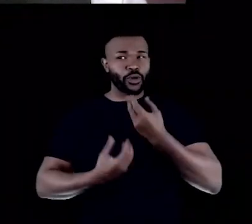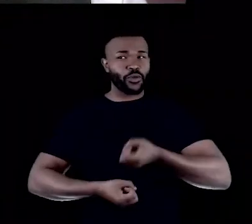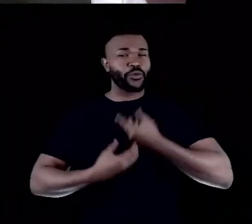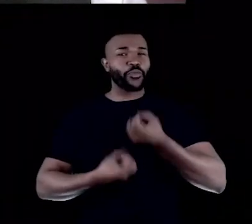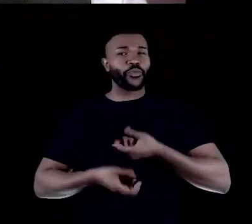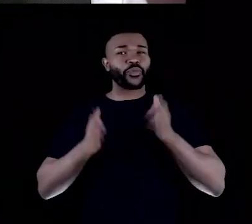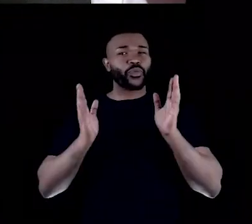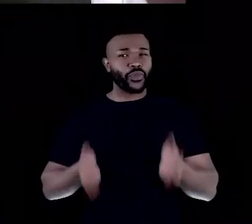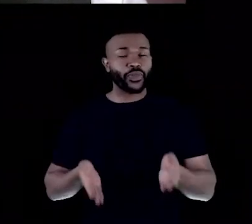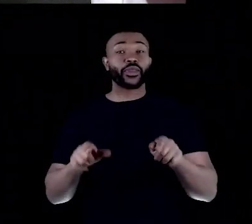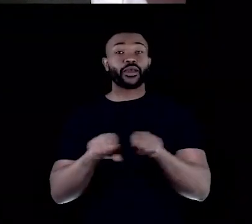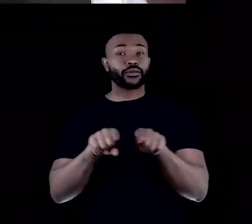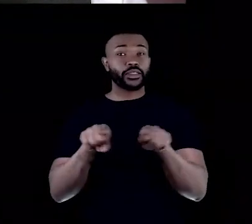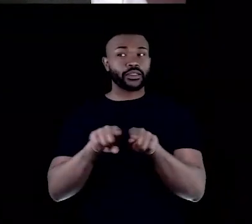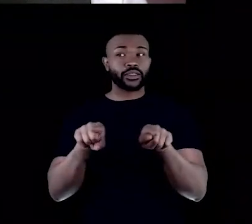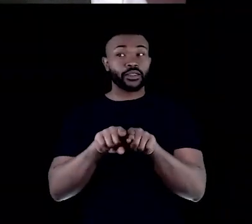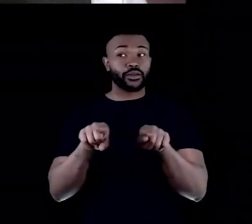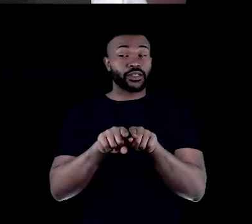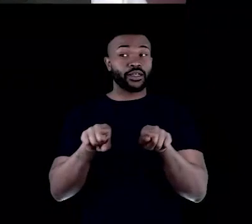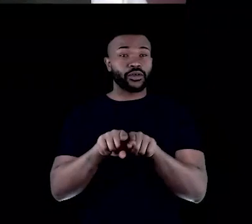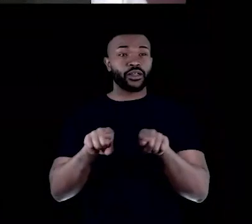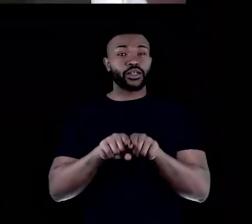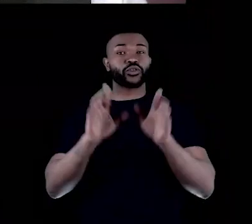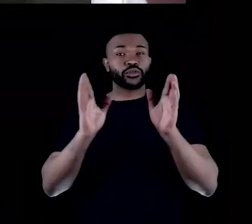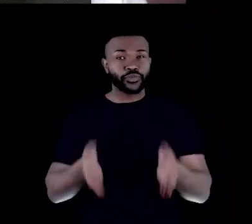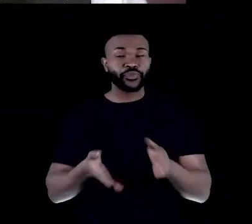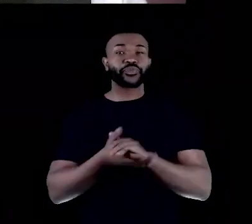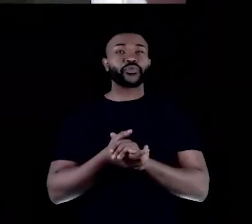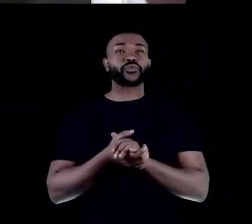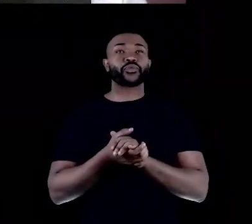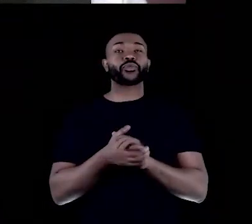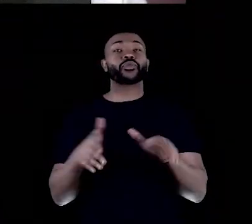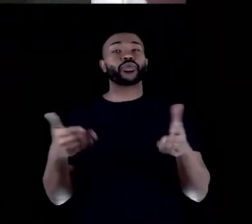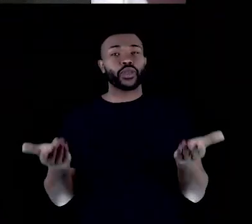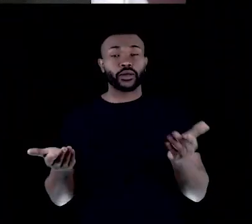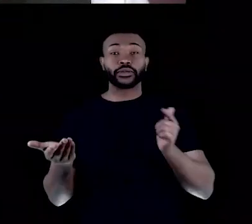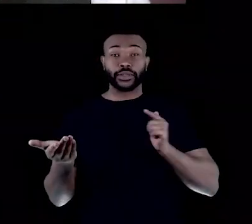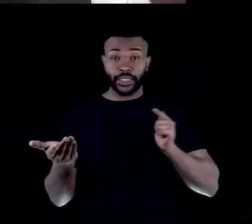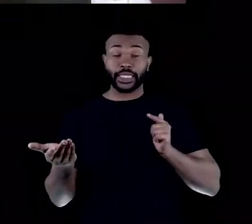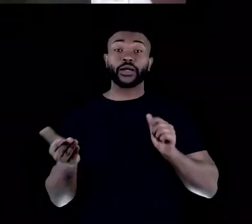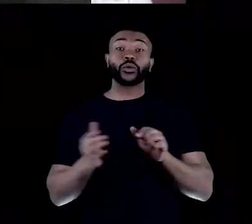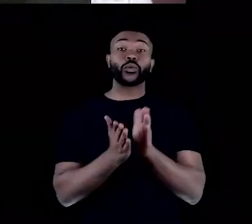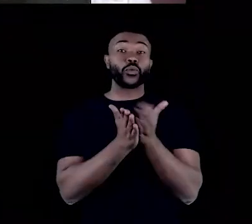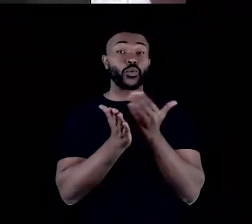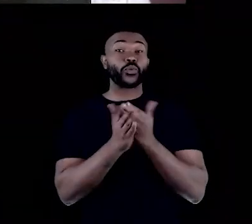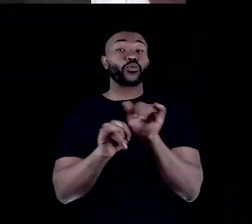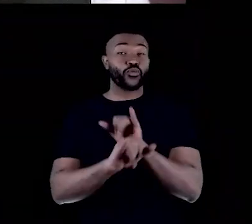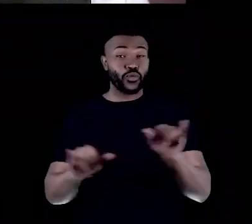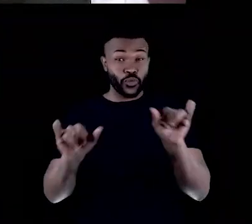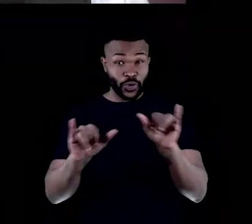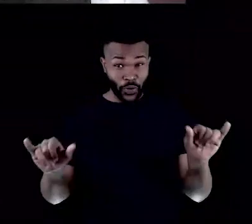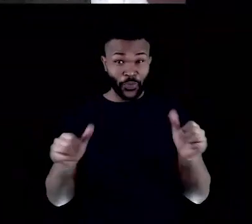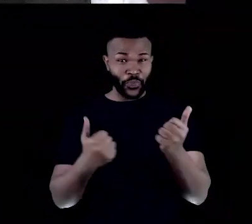dia 1º de janeiro até o último dia do ano, eu tô reescrevendo o mesmo poema. E assim, eu não sabia que ia rolar uma quarentena. E quando eu publicar